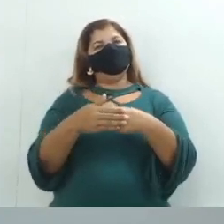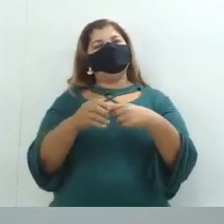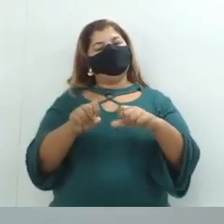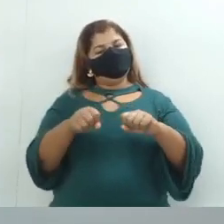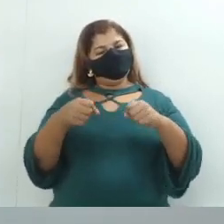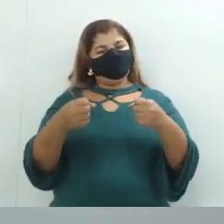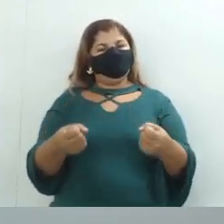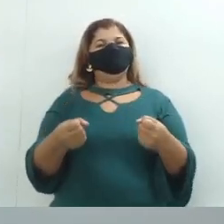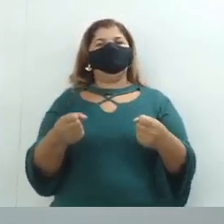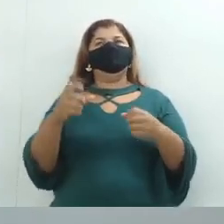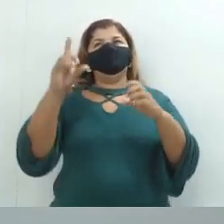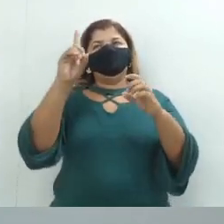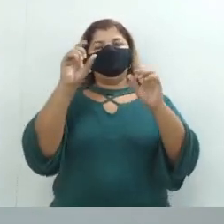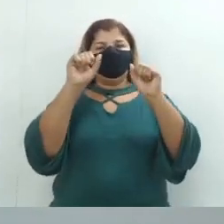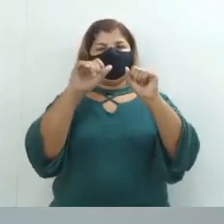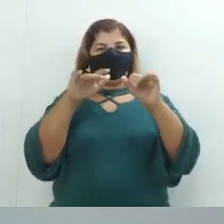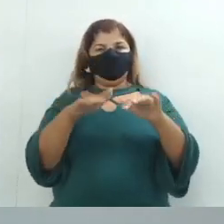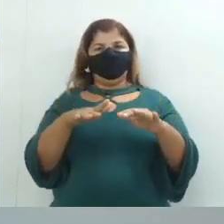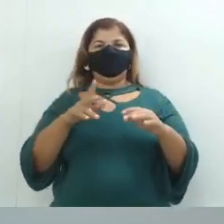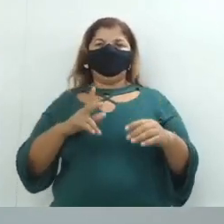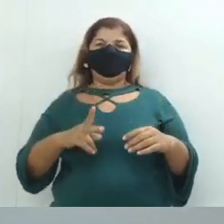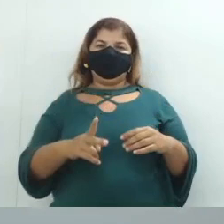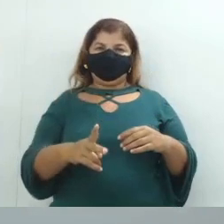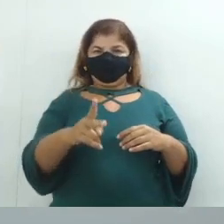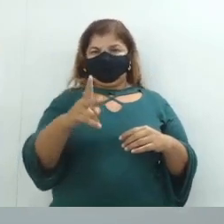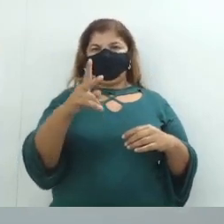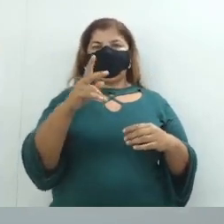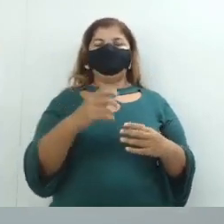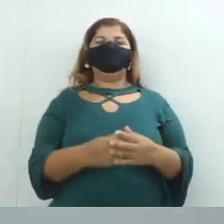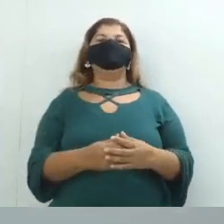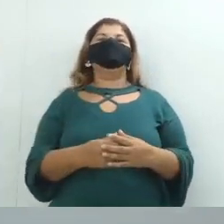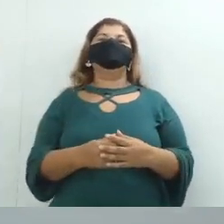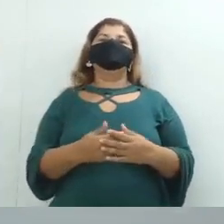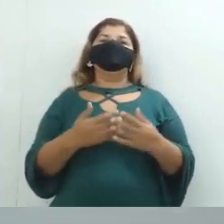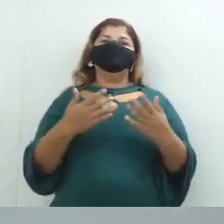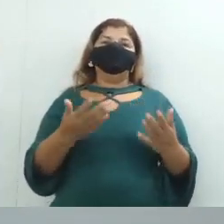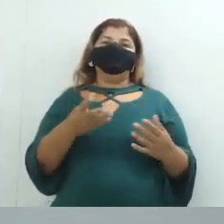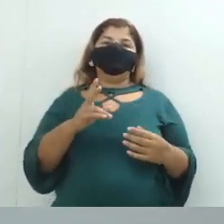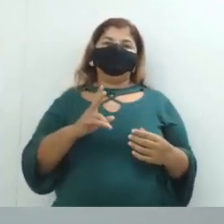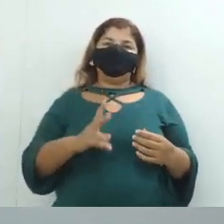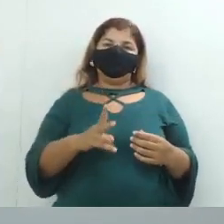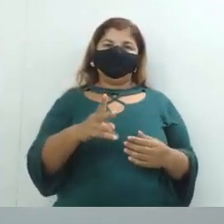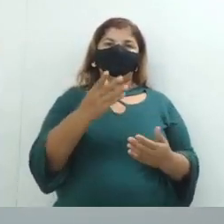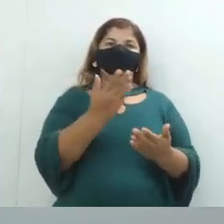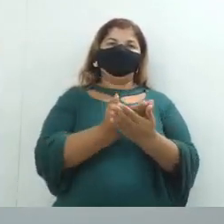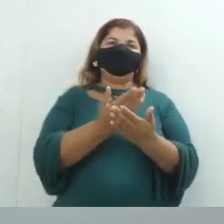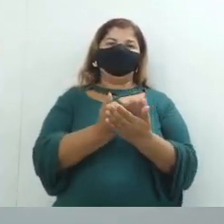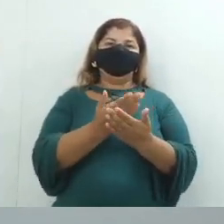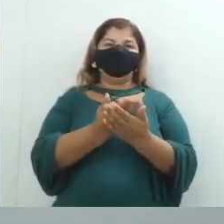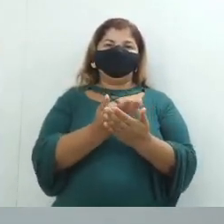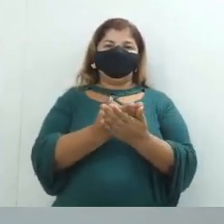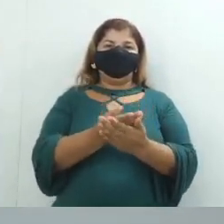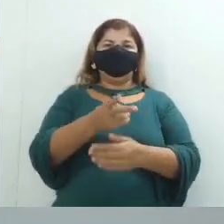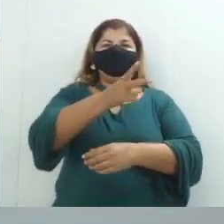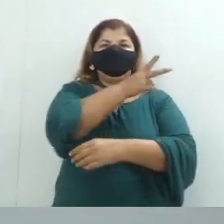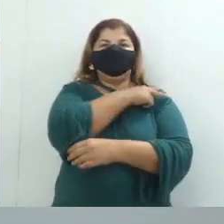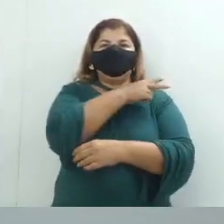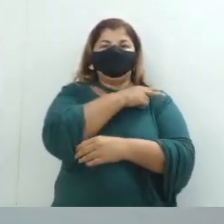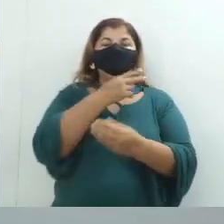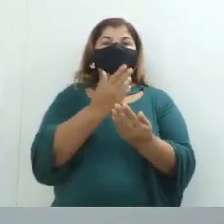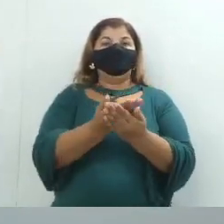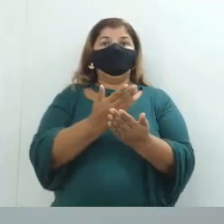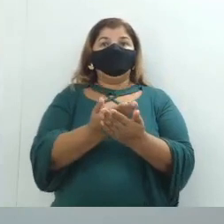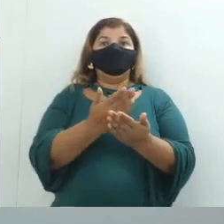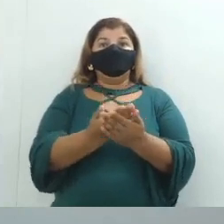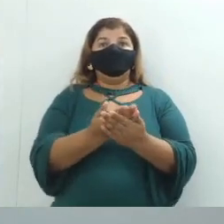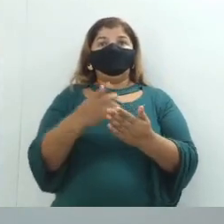Deus dê forças e você siga adiante, tá bom? Então vamos continuar aqui estudando, meu segundão, vamos embora, vamos estudar. E a